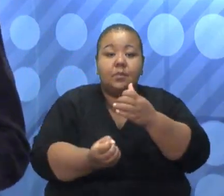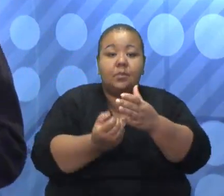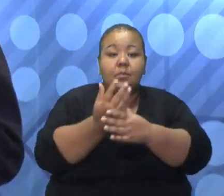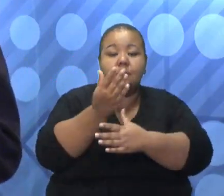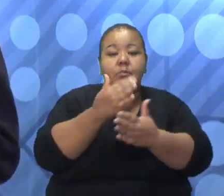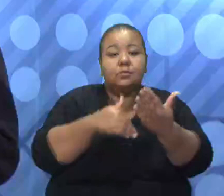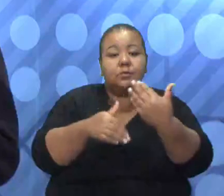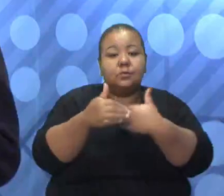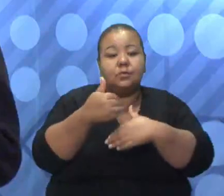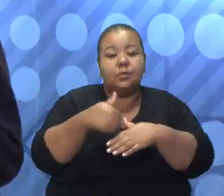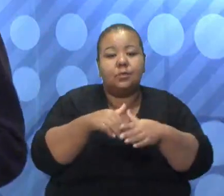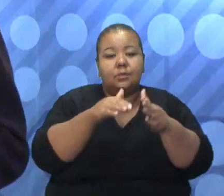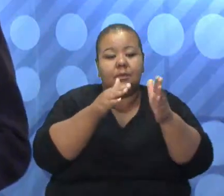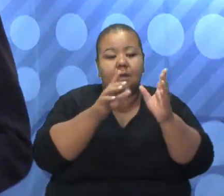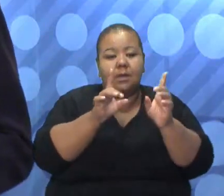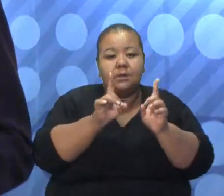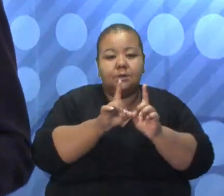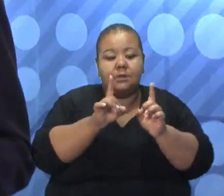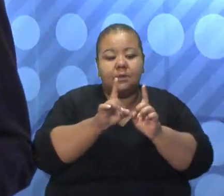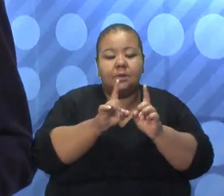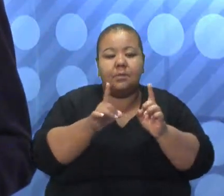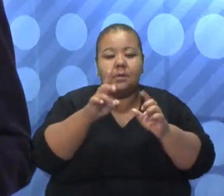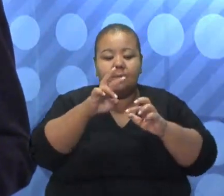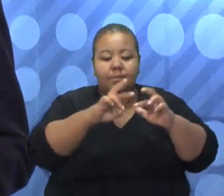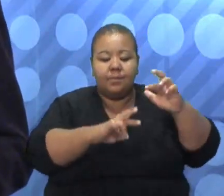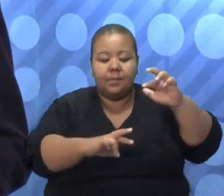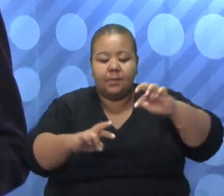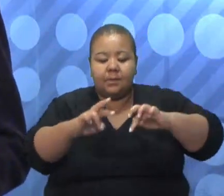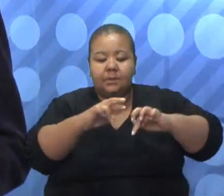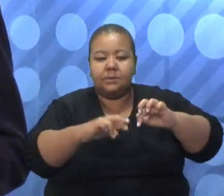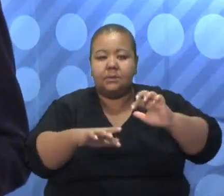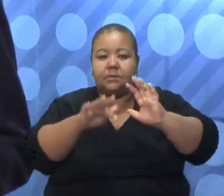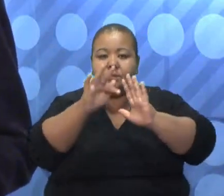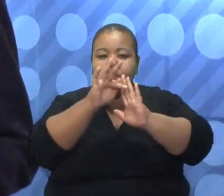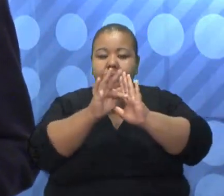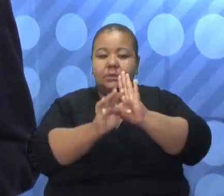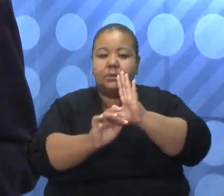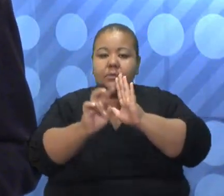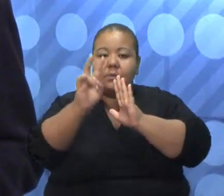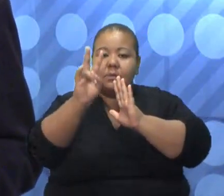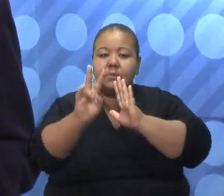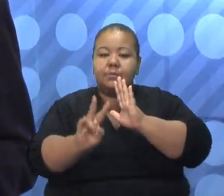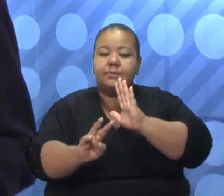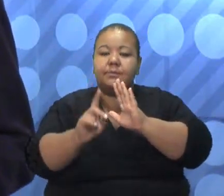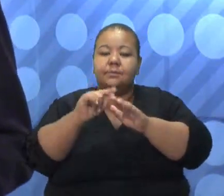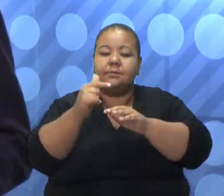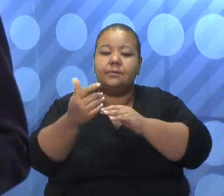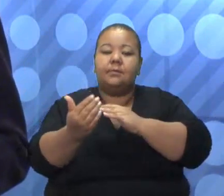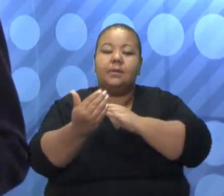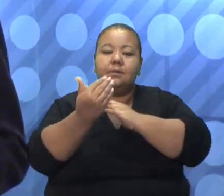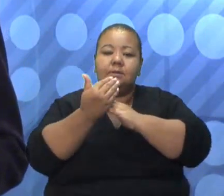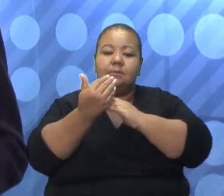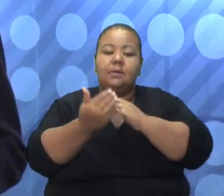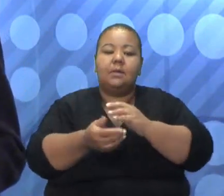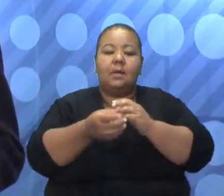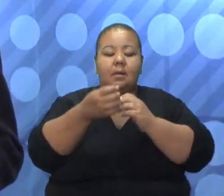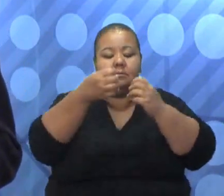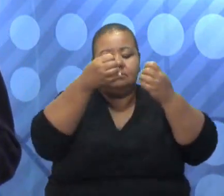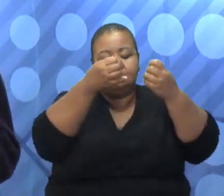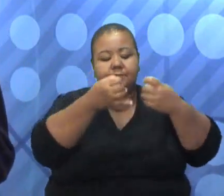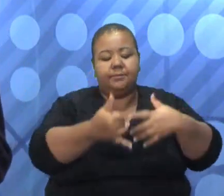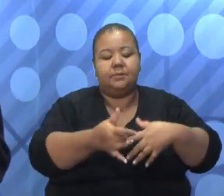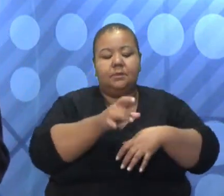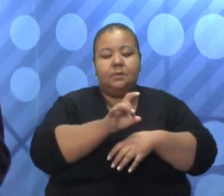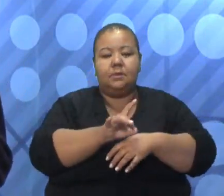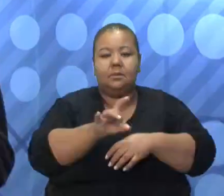toda a dinâmica do fluxo de produção analisando um fluxograma vertical que vai me explicar o passo a passo e cada uma das